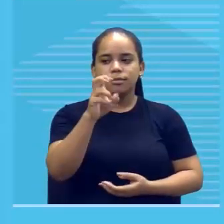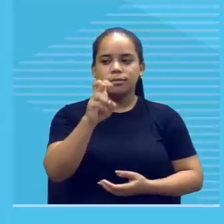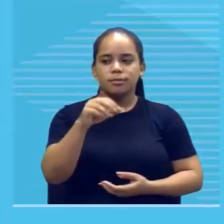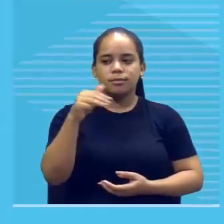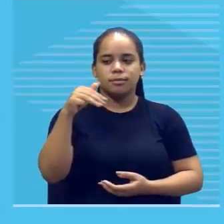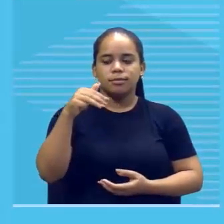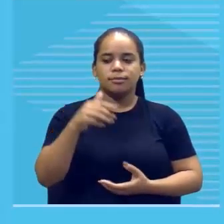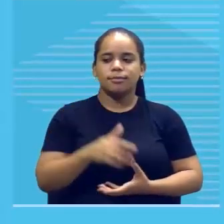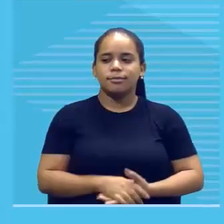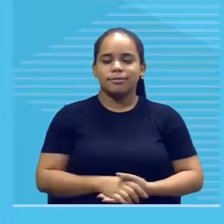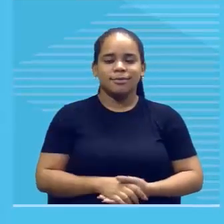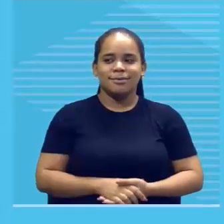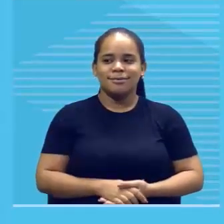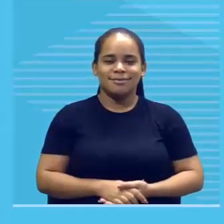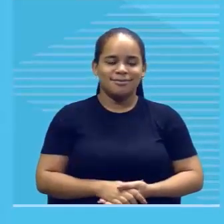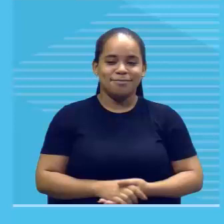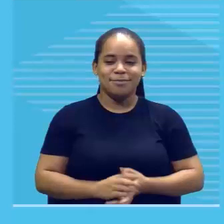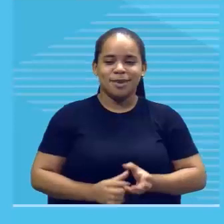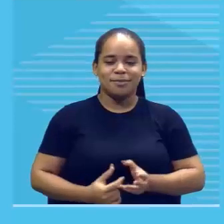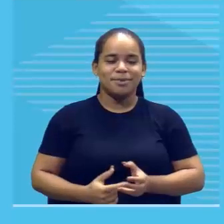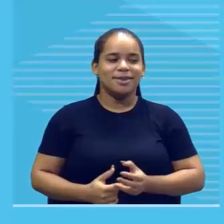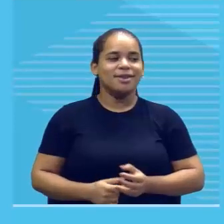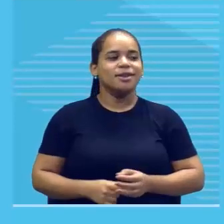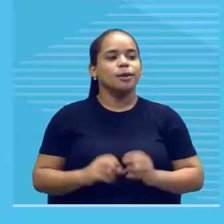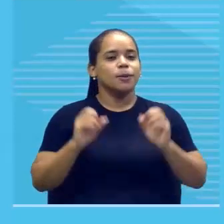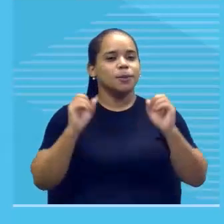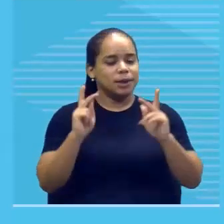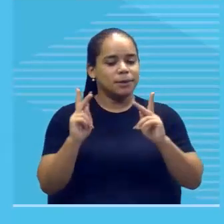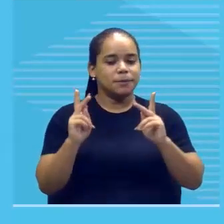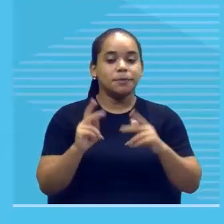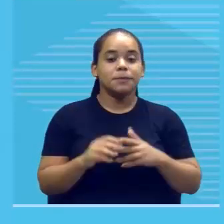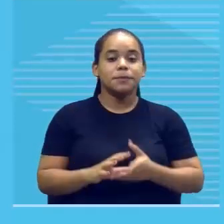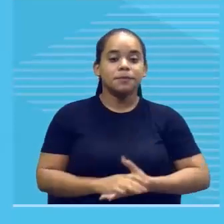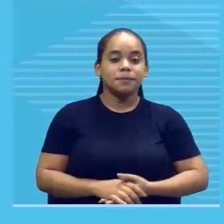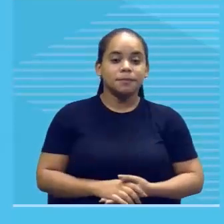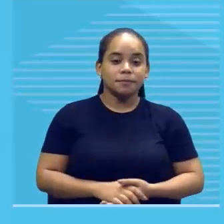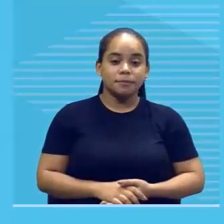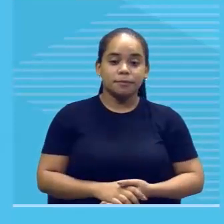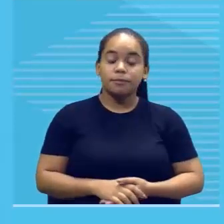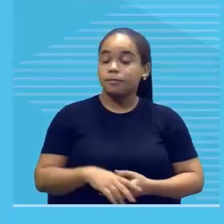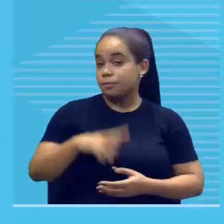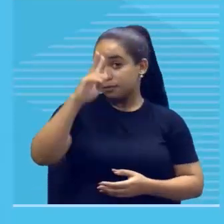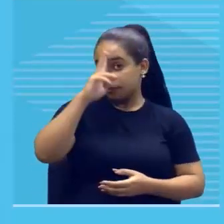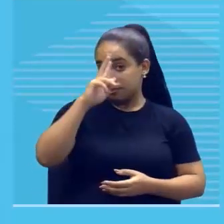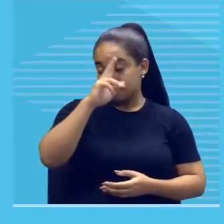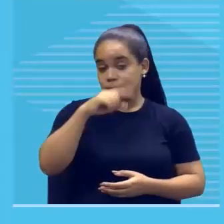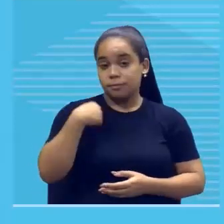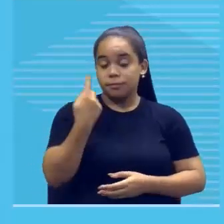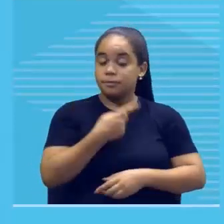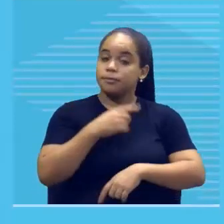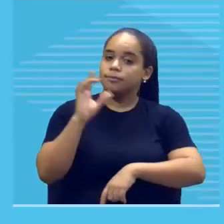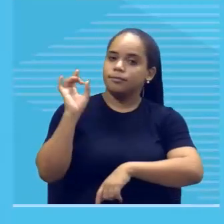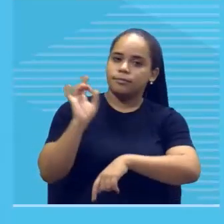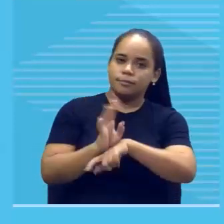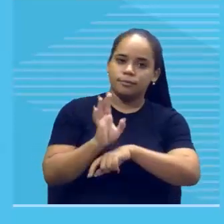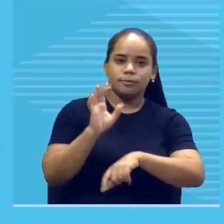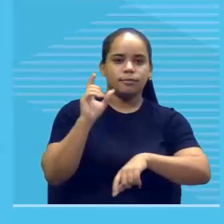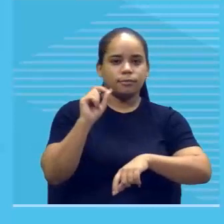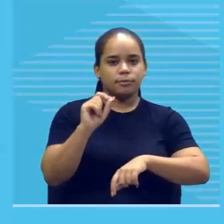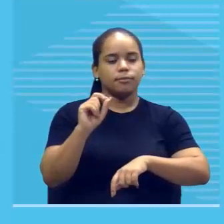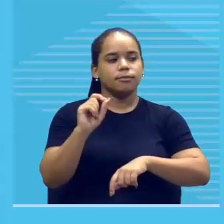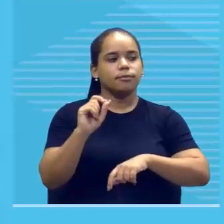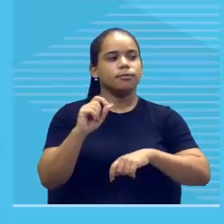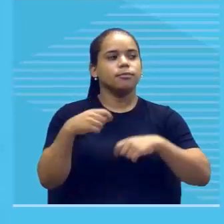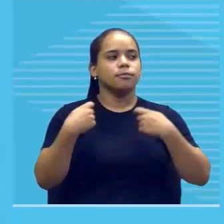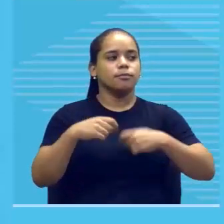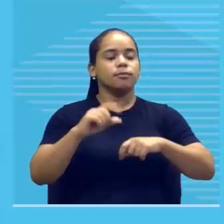é muito bem Beleza tranquilo jovem ó lembra da nossa dica eu vou ter que